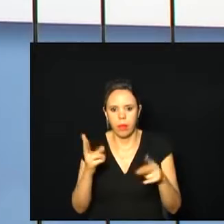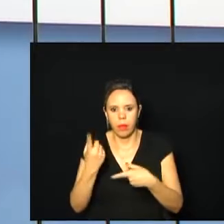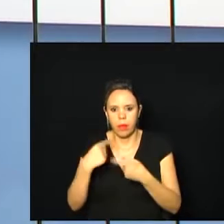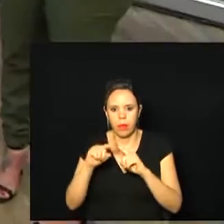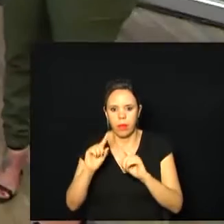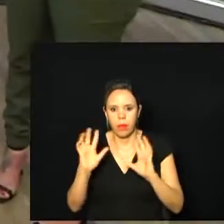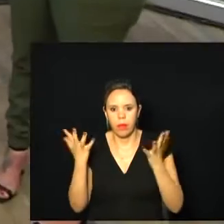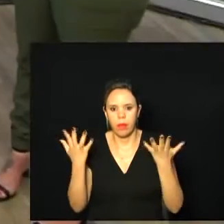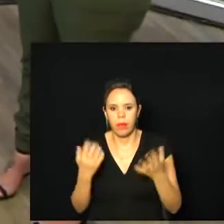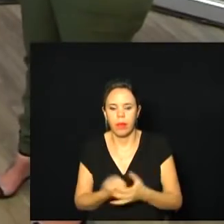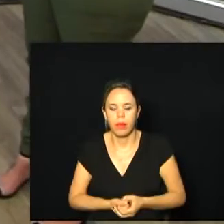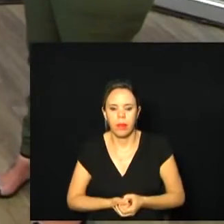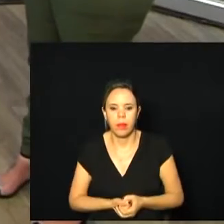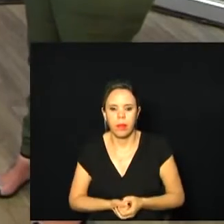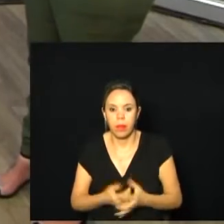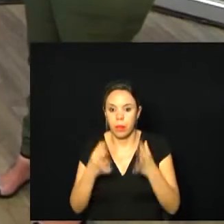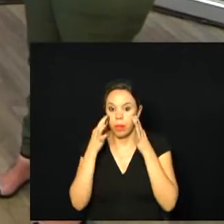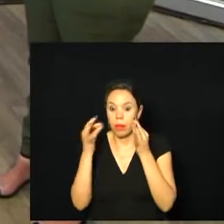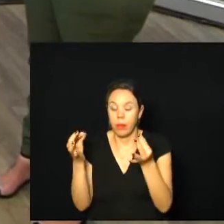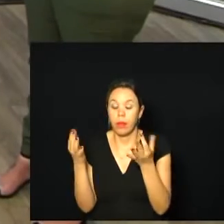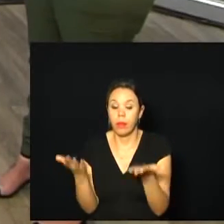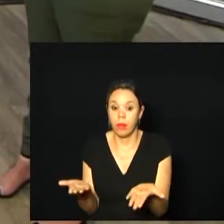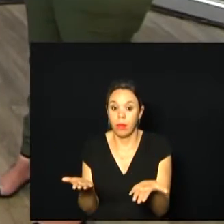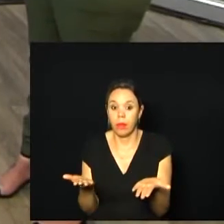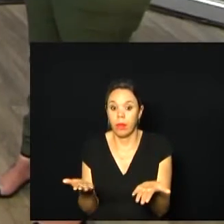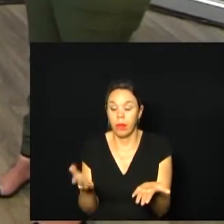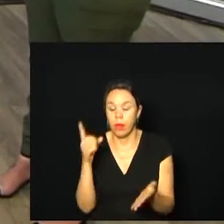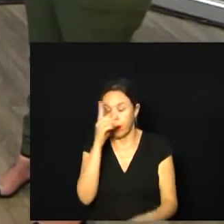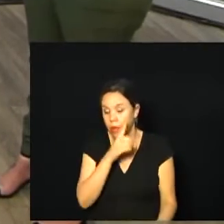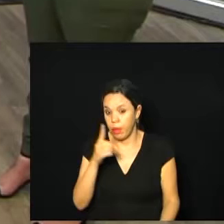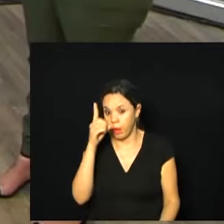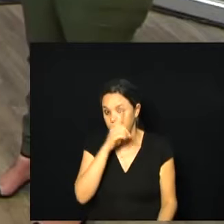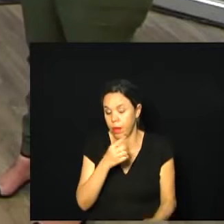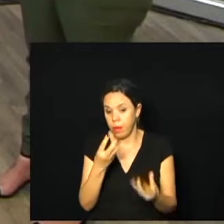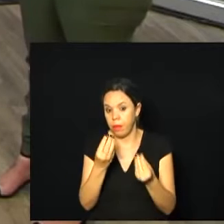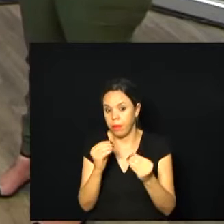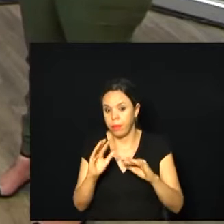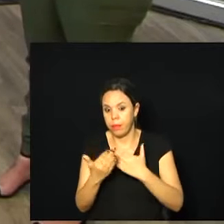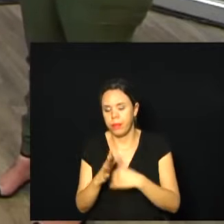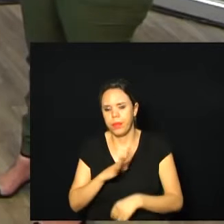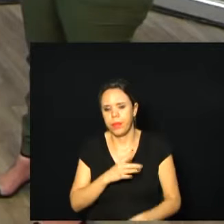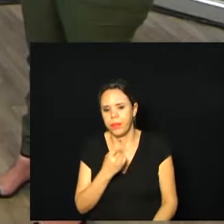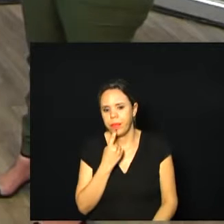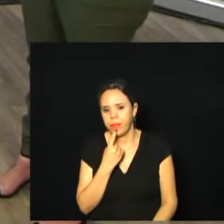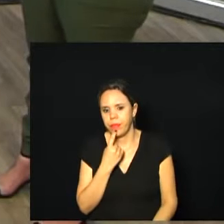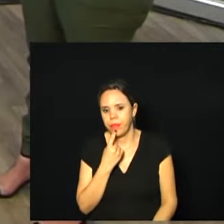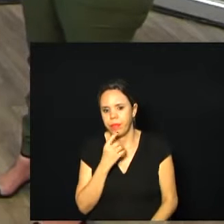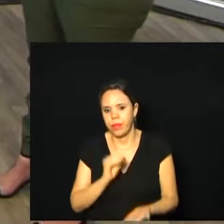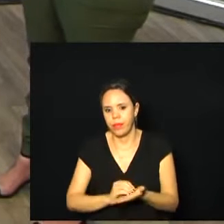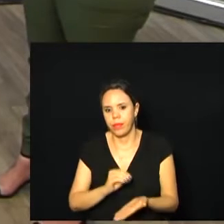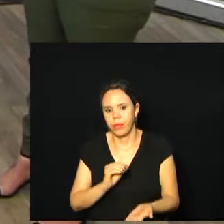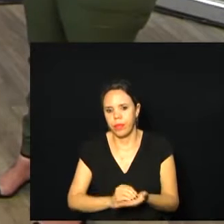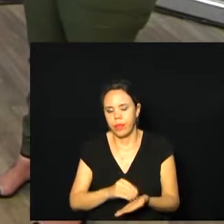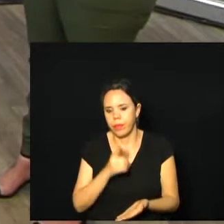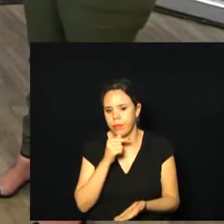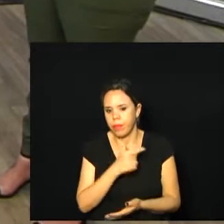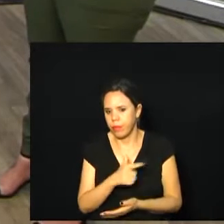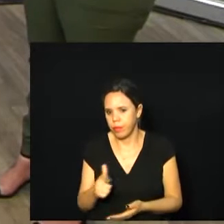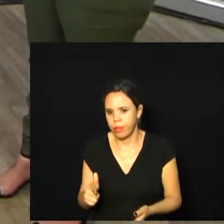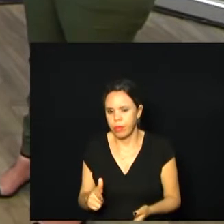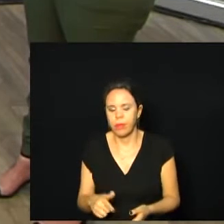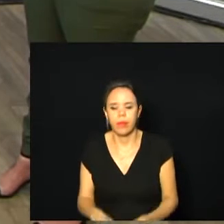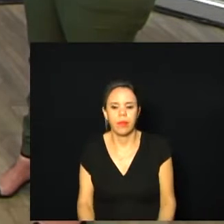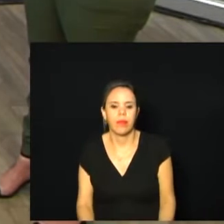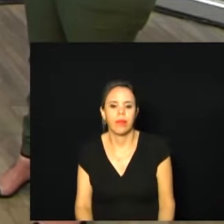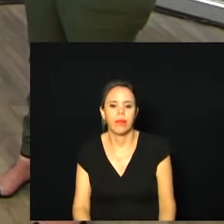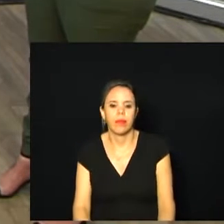grande evento. E atenção, hein? Neste domingo, muitos bairros da cidade de Campinas vão ficar sem água, hein, Mirna